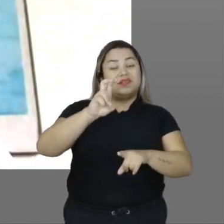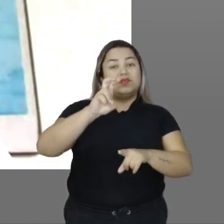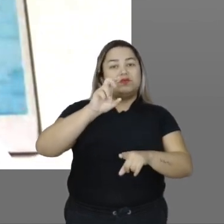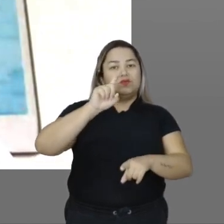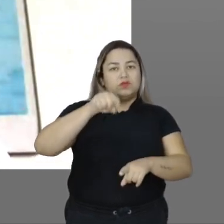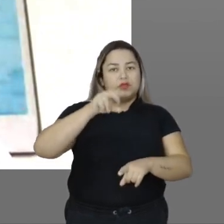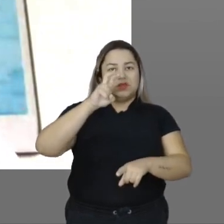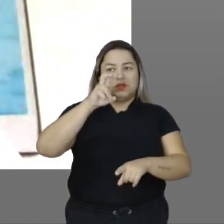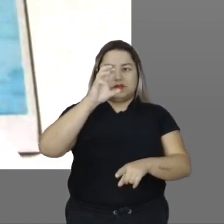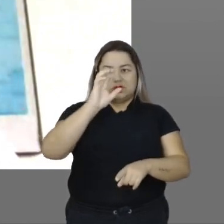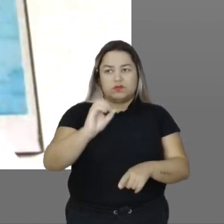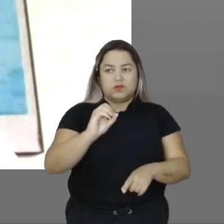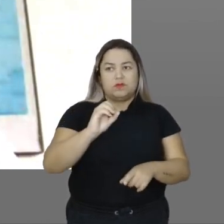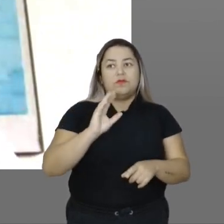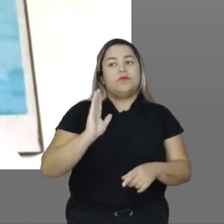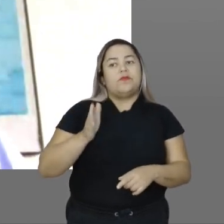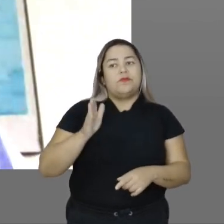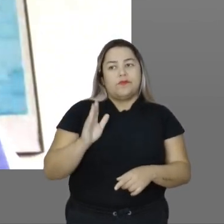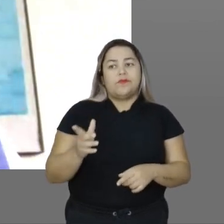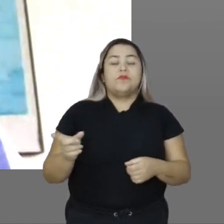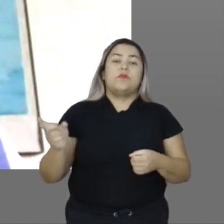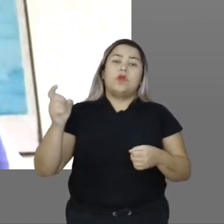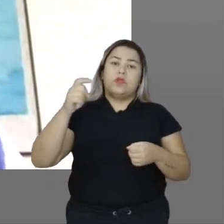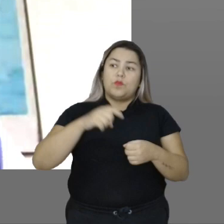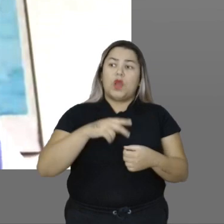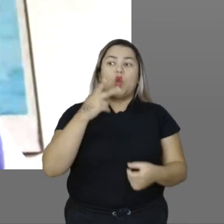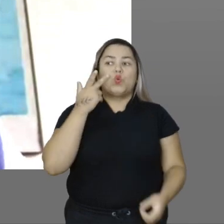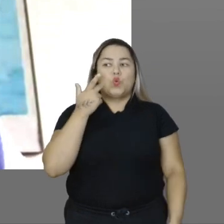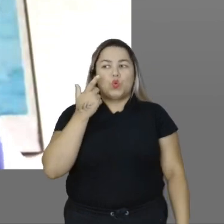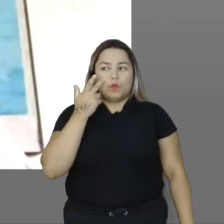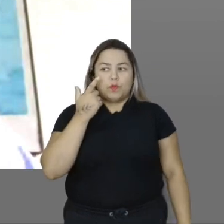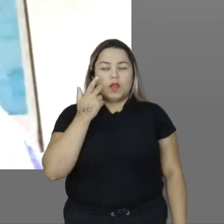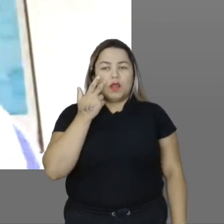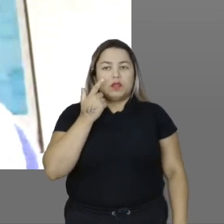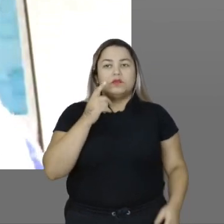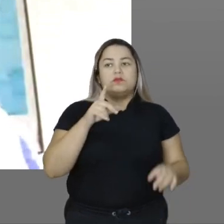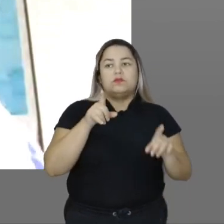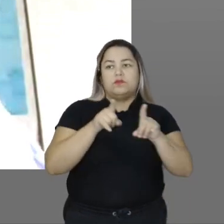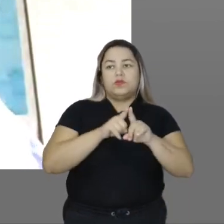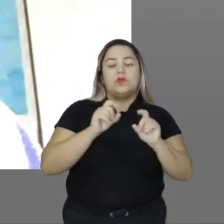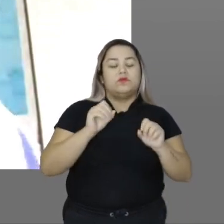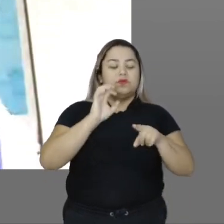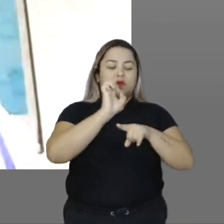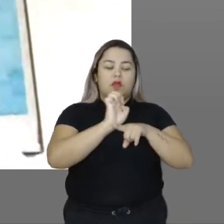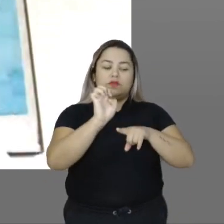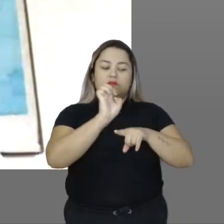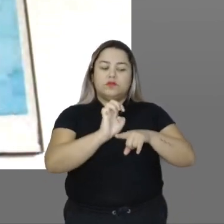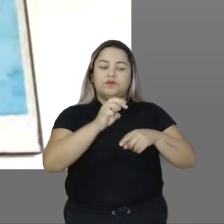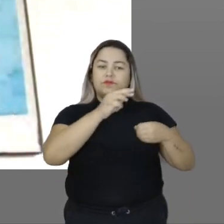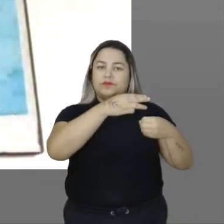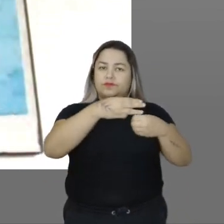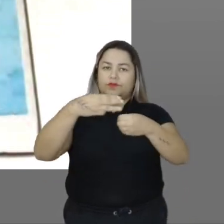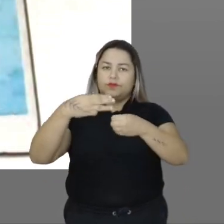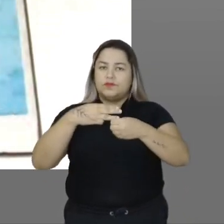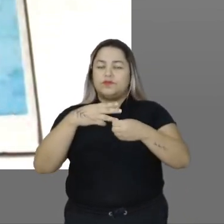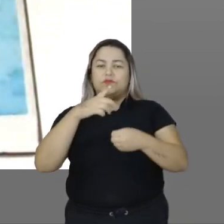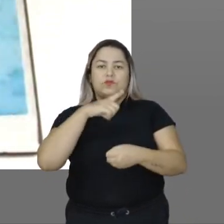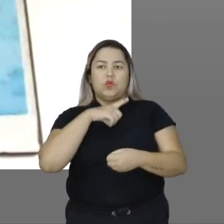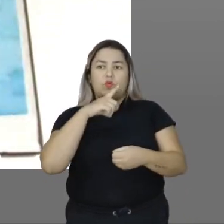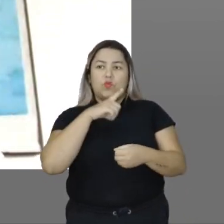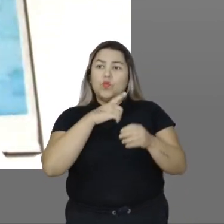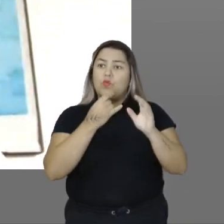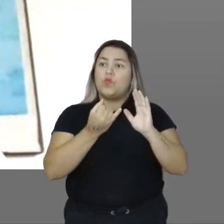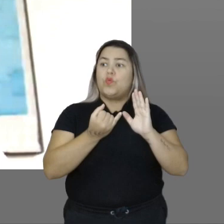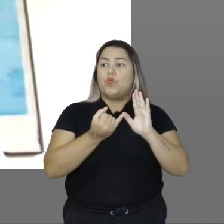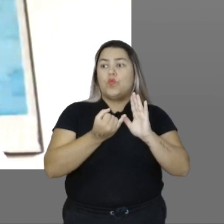5,50, já tendo retomado a normalidade tributária, porque os estados e municípios tinham que receber os impostos sobre a